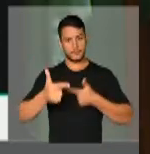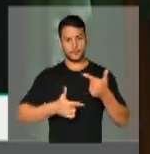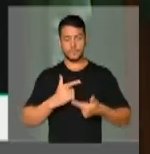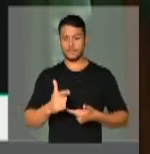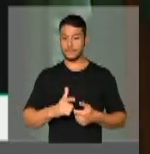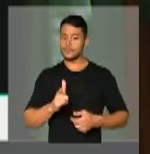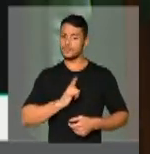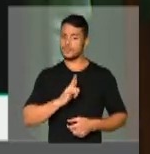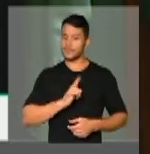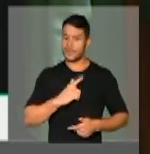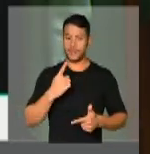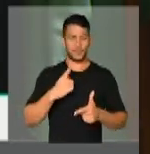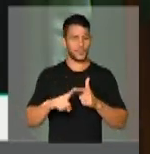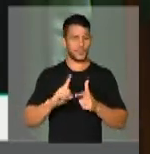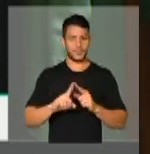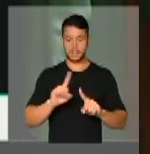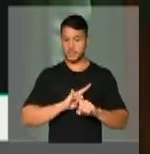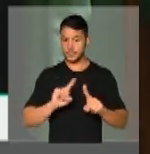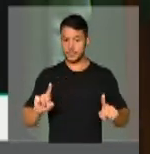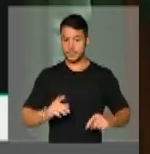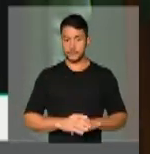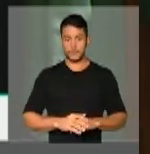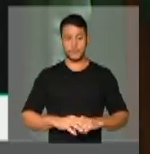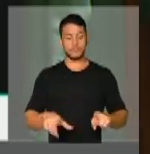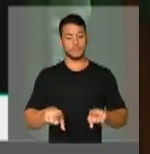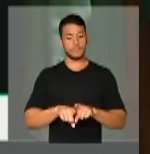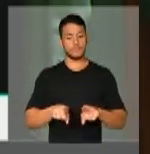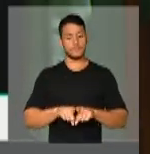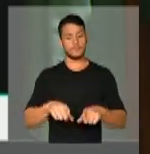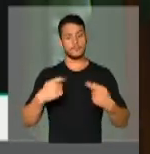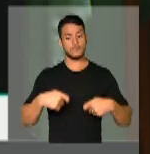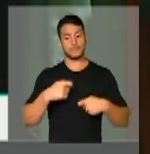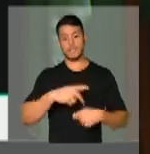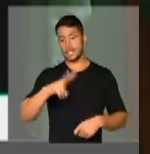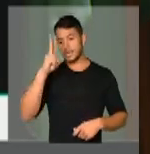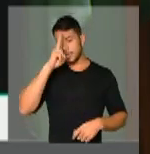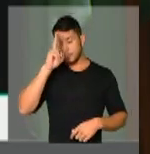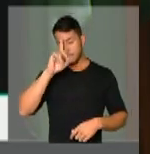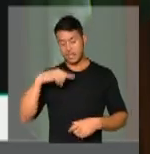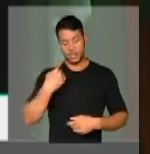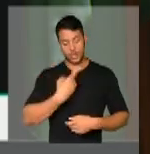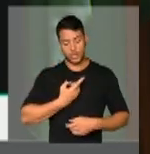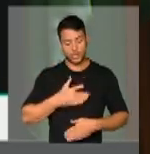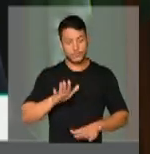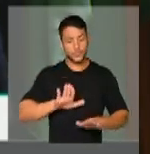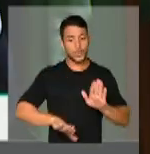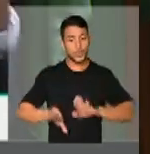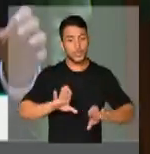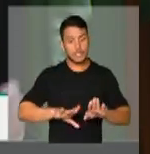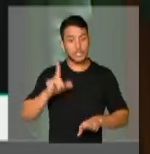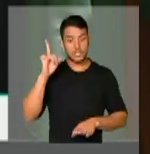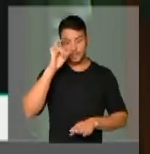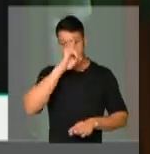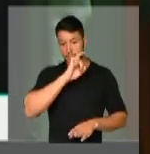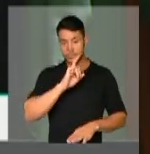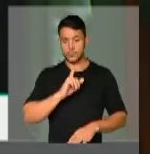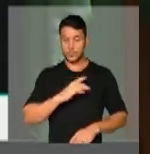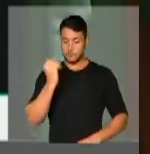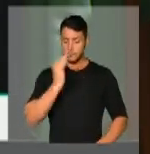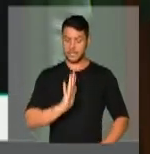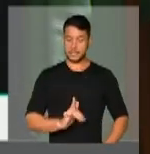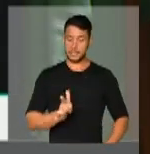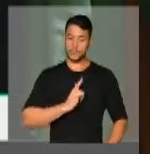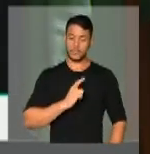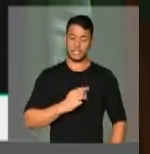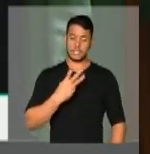conta. Com a gente, não. Também temos que lembrar que o momento é de dificuldade. O Brasil tem 35 milhões de